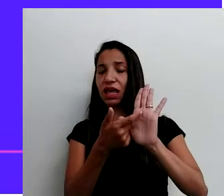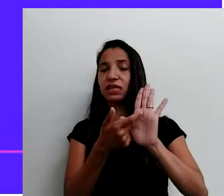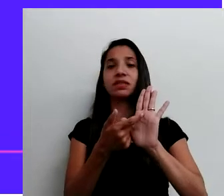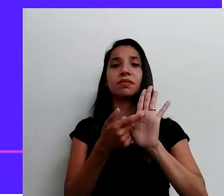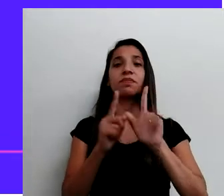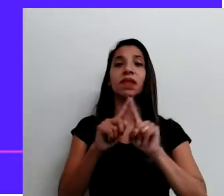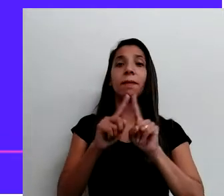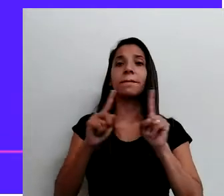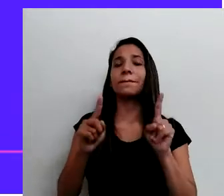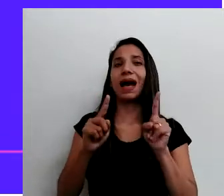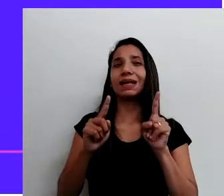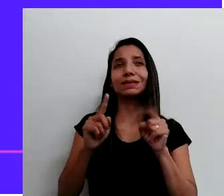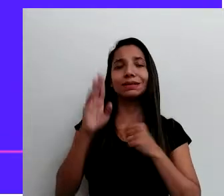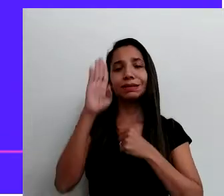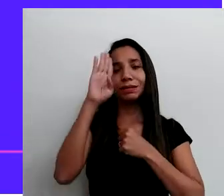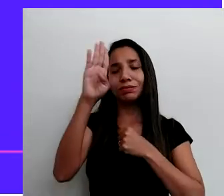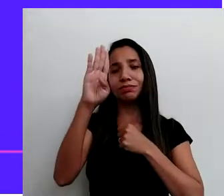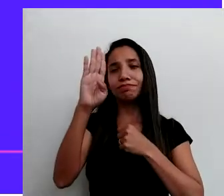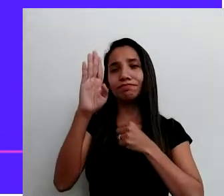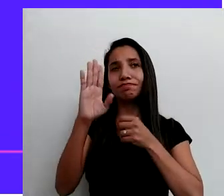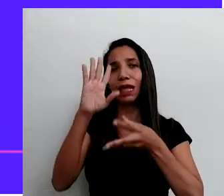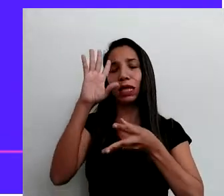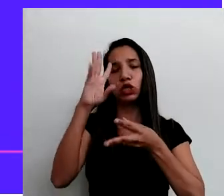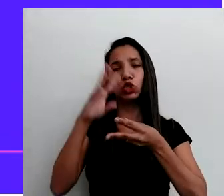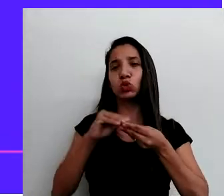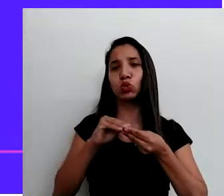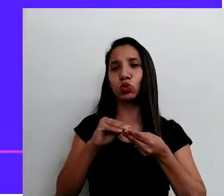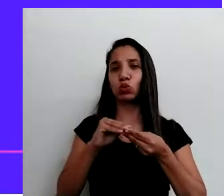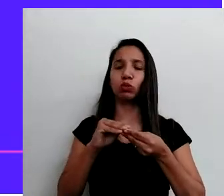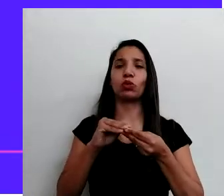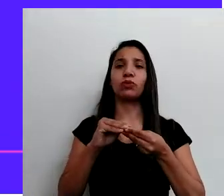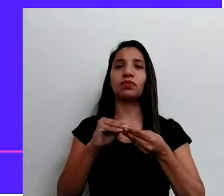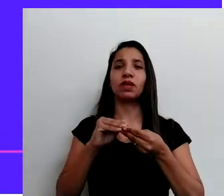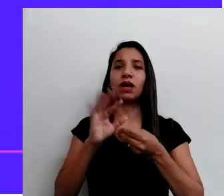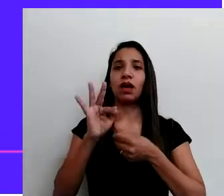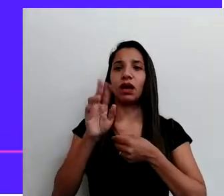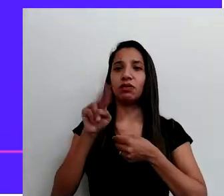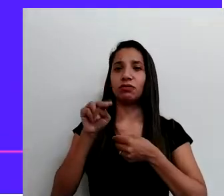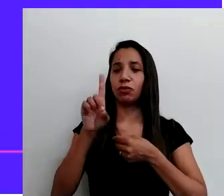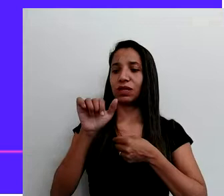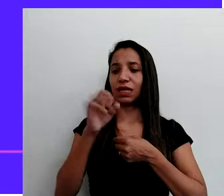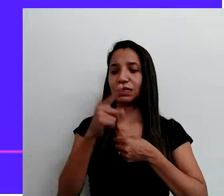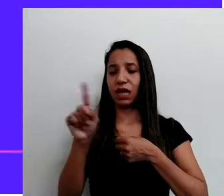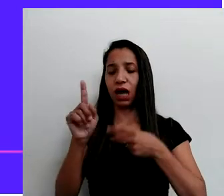basicamente, assim, em resumo, o que a Fundação Gabi e a outra associação,